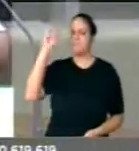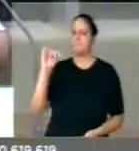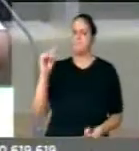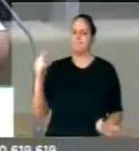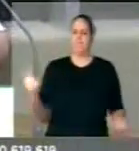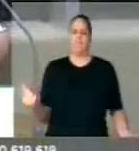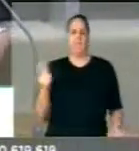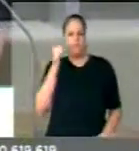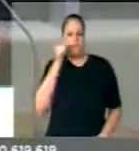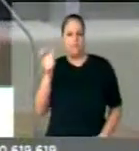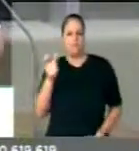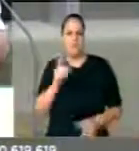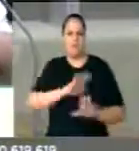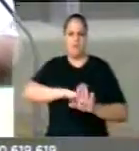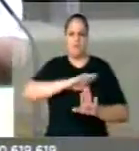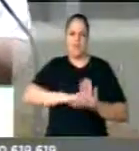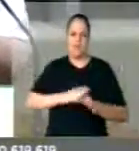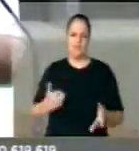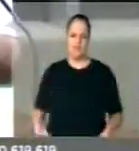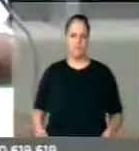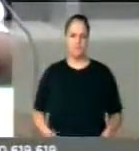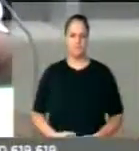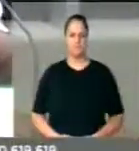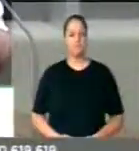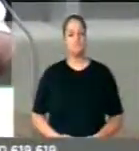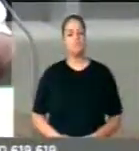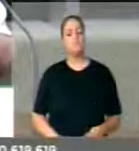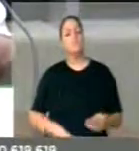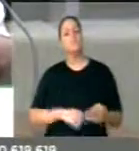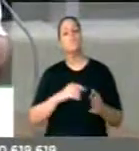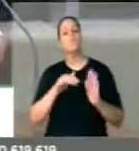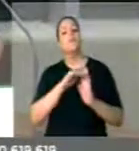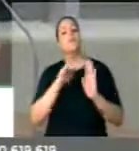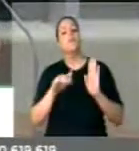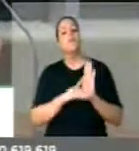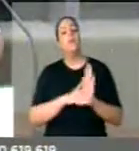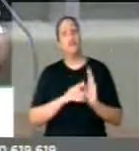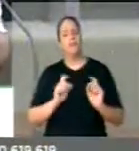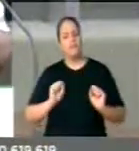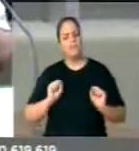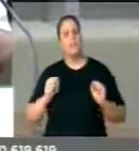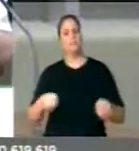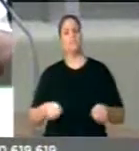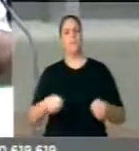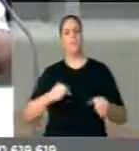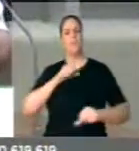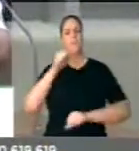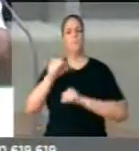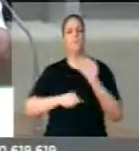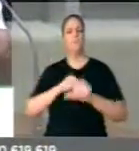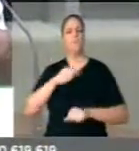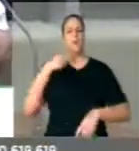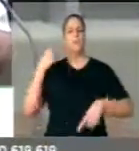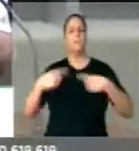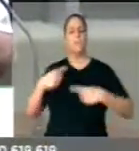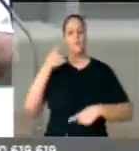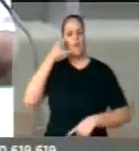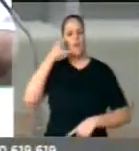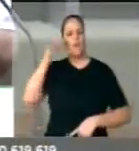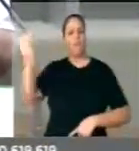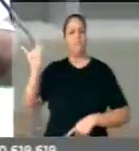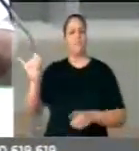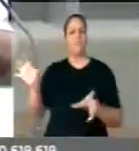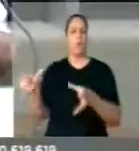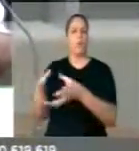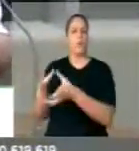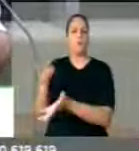e econômicos. Defender uma reforma política capaz de coibir a colonização dos partidos